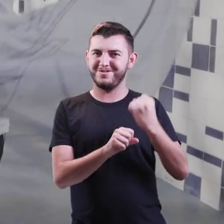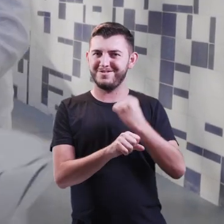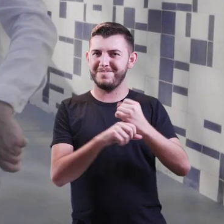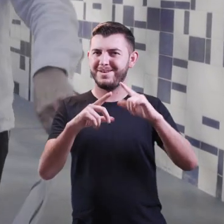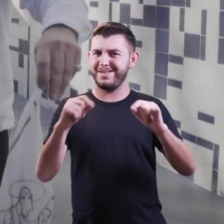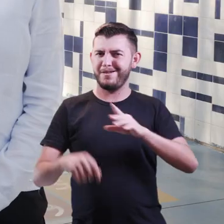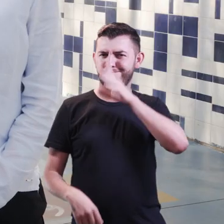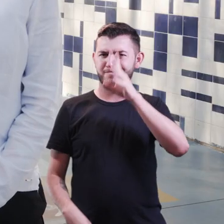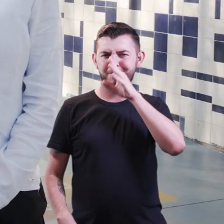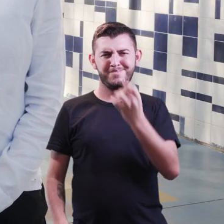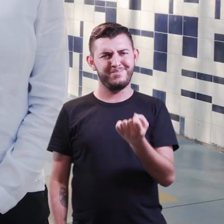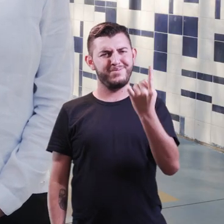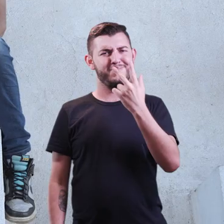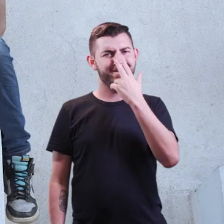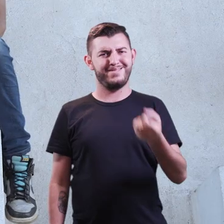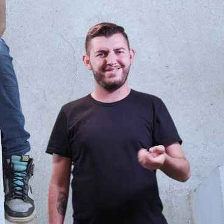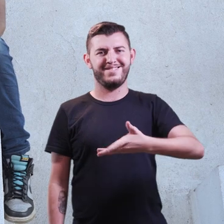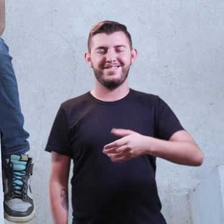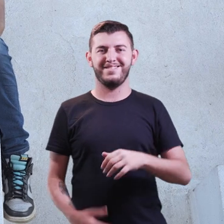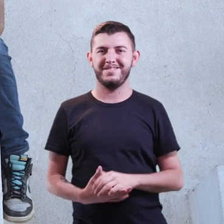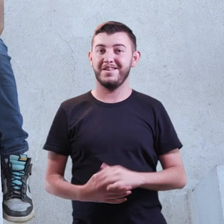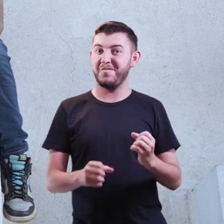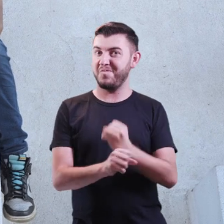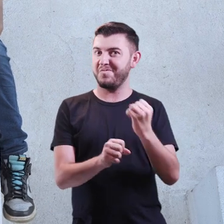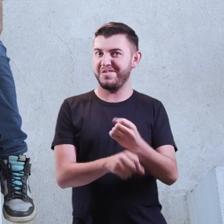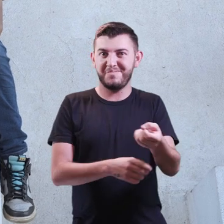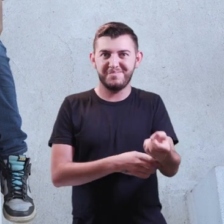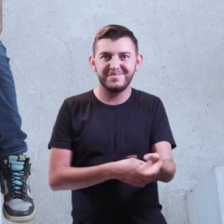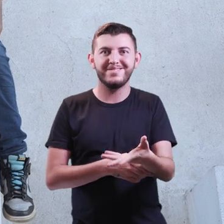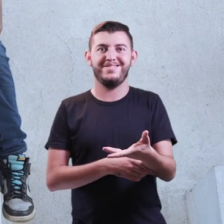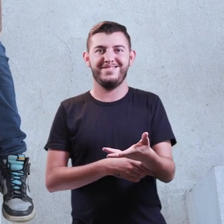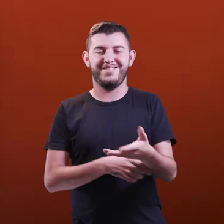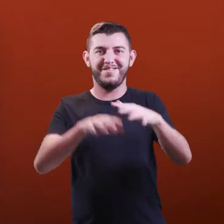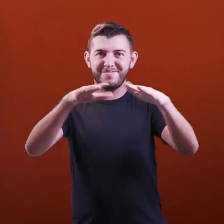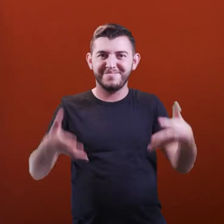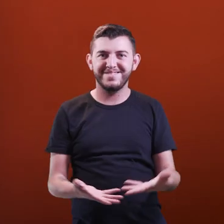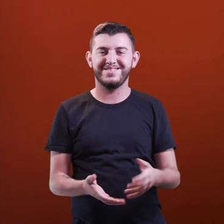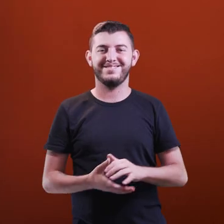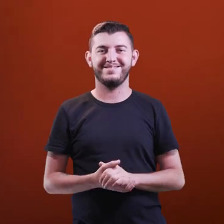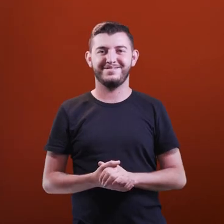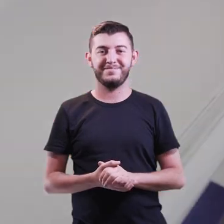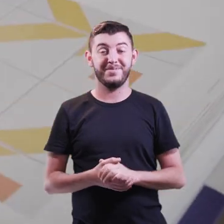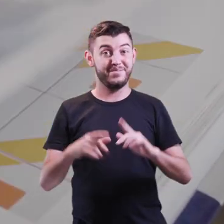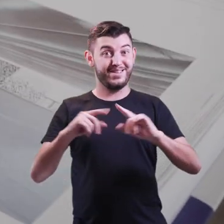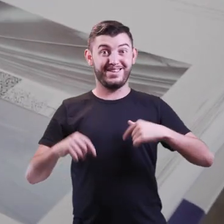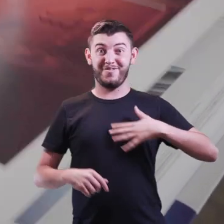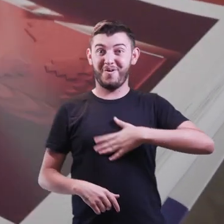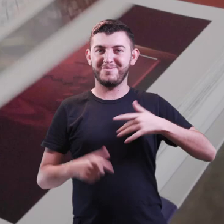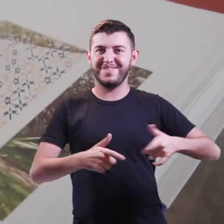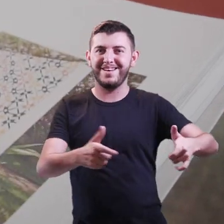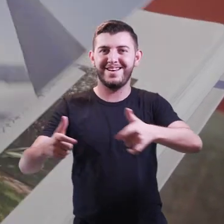uma ousadia, era um arrojo. Uma construção muito inovativa para o planeta. Então, Brasília gosta do espaço aberto,